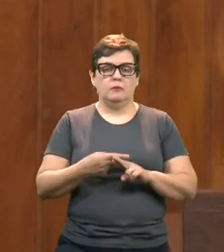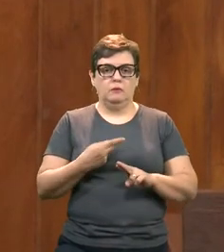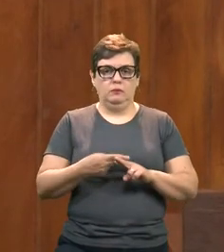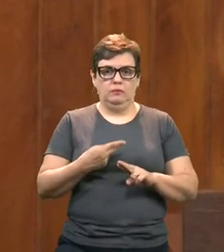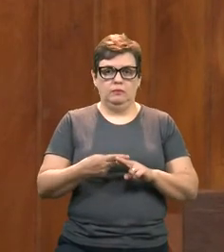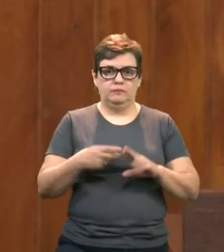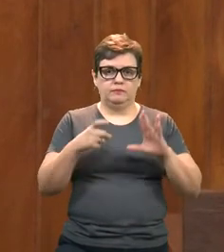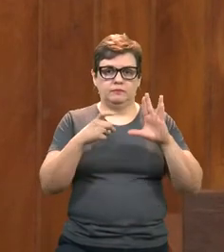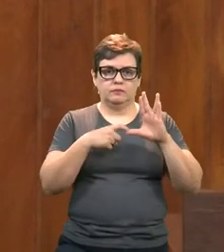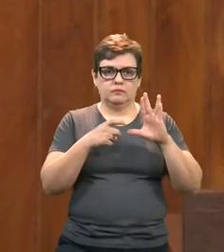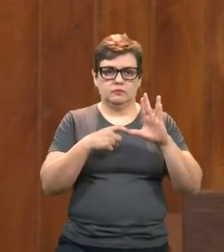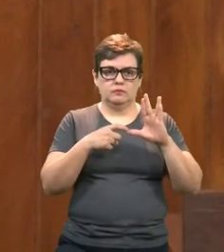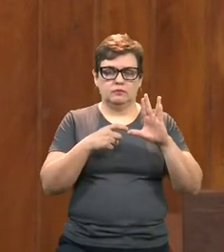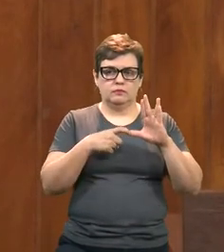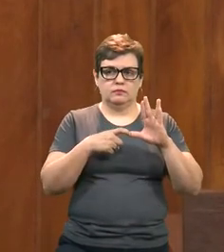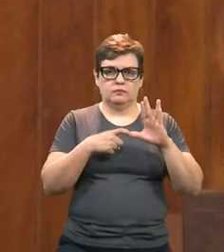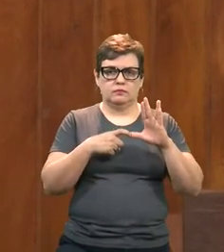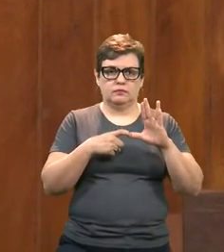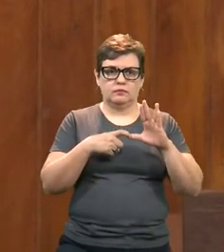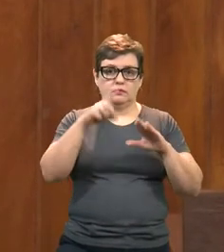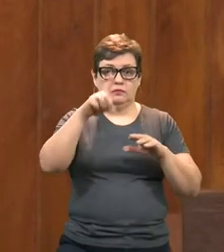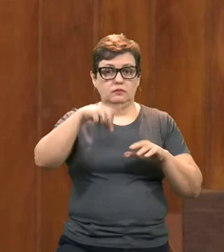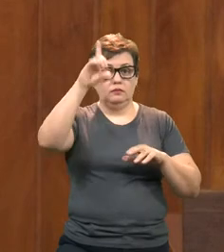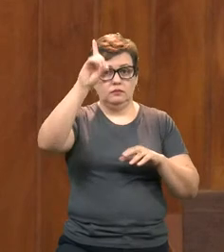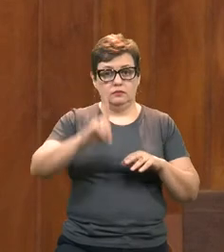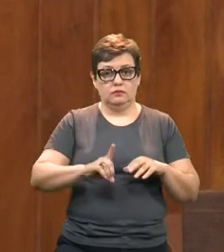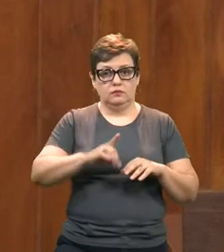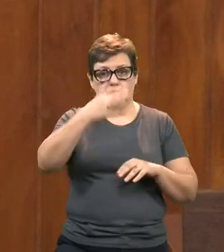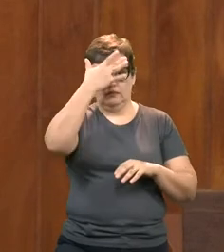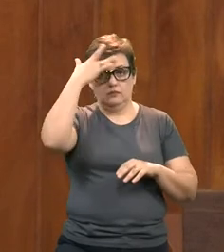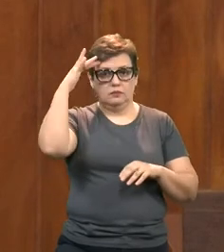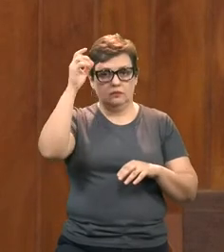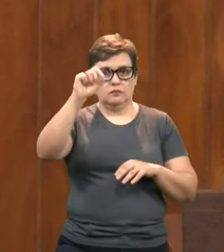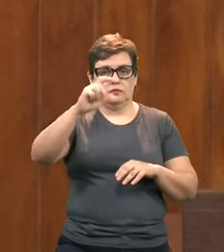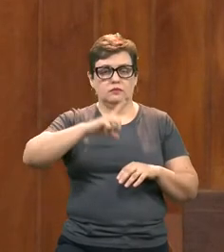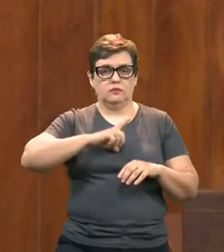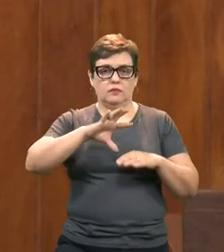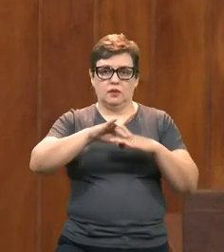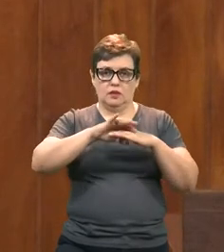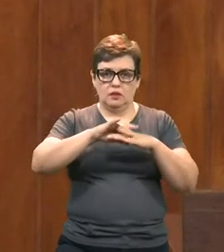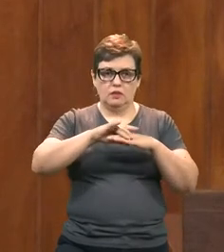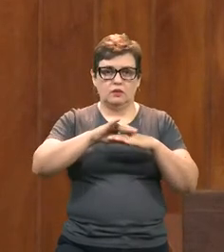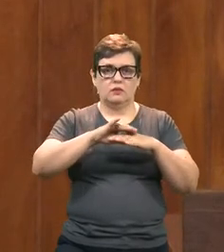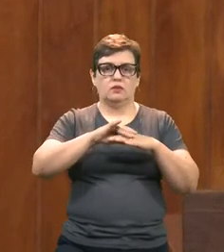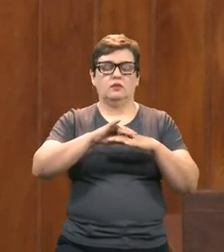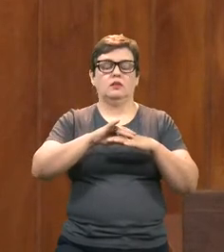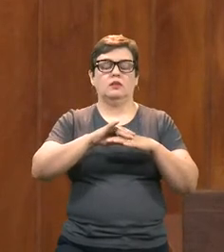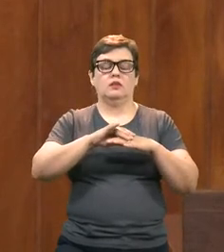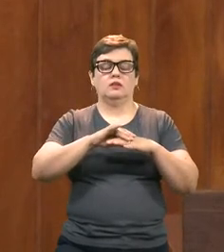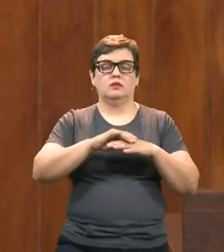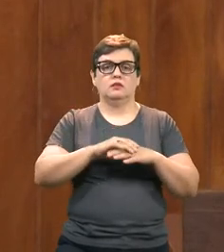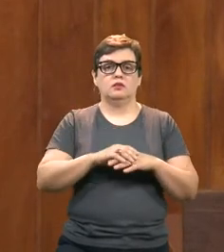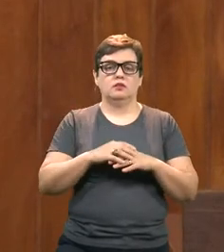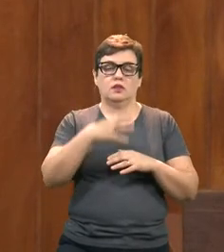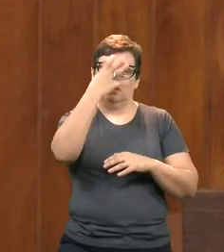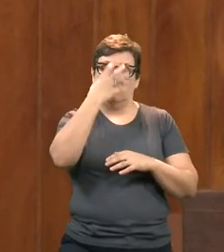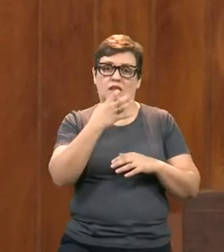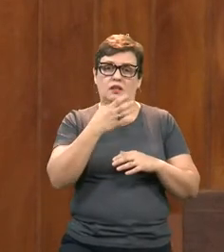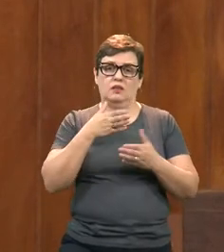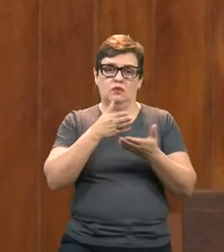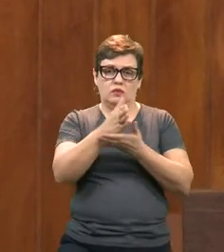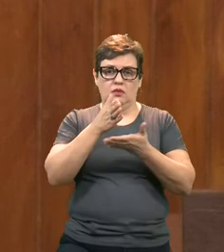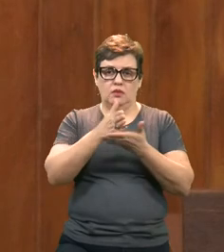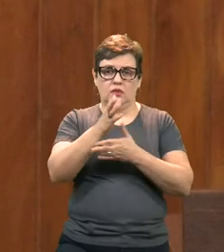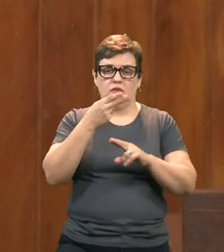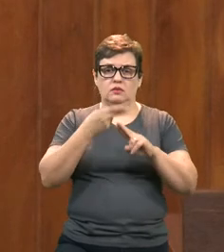cannabis medicinal. É direito do paciente portador de condição médica debilitante o acesso e